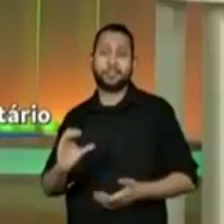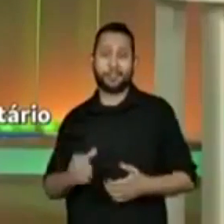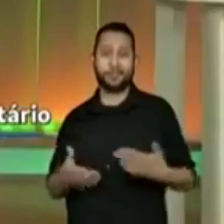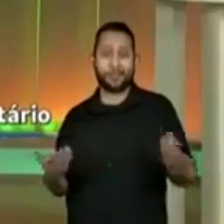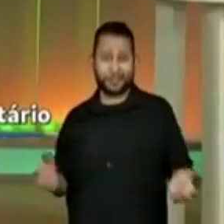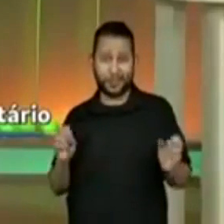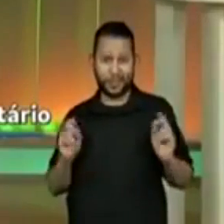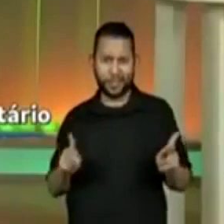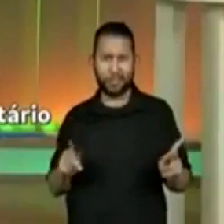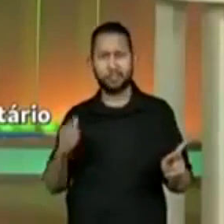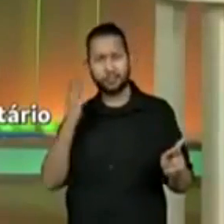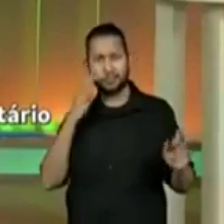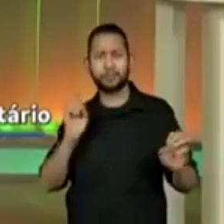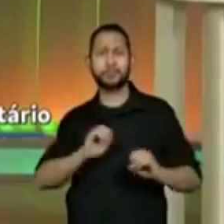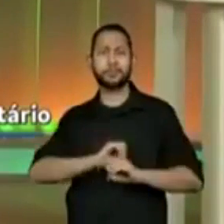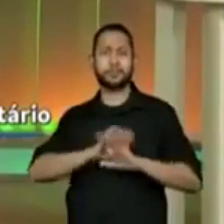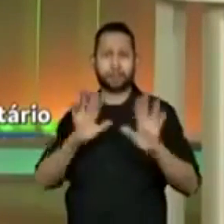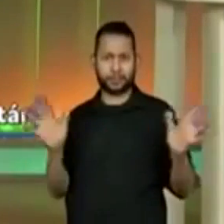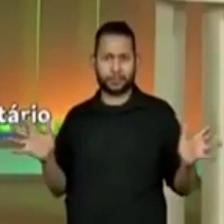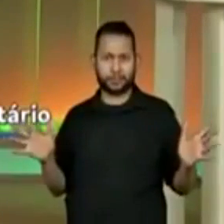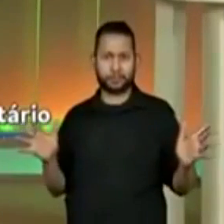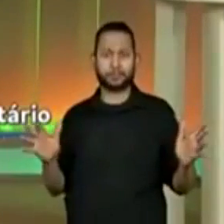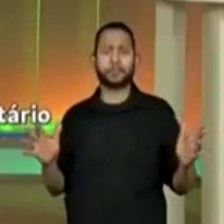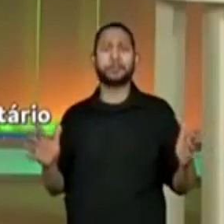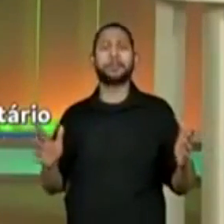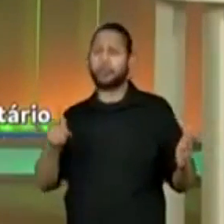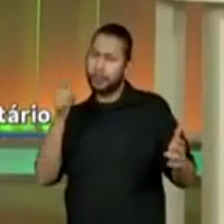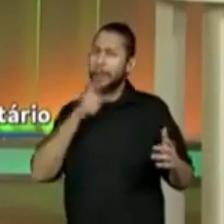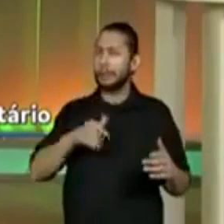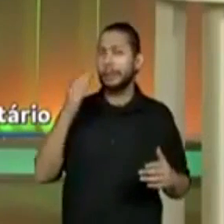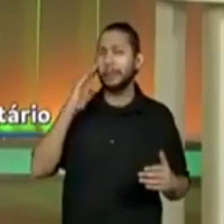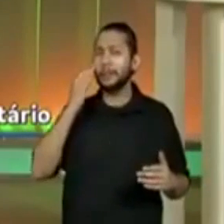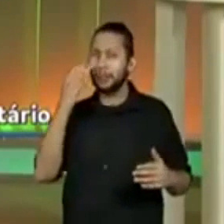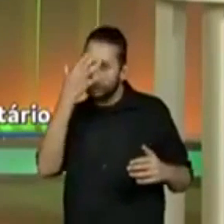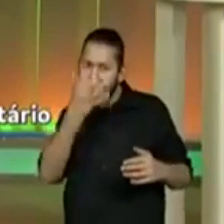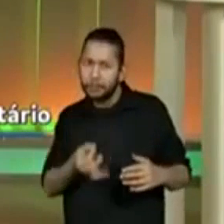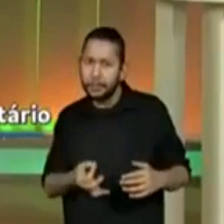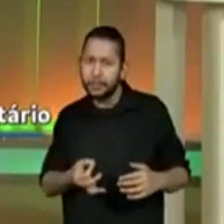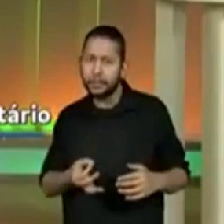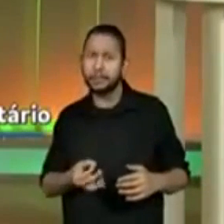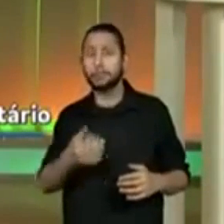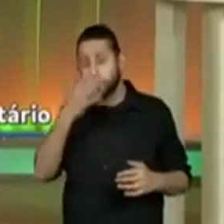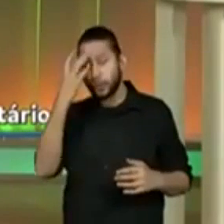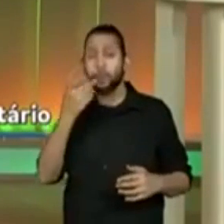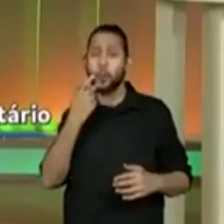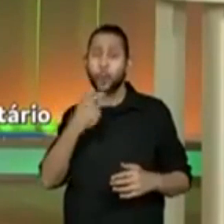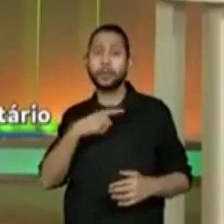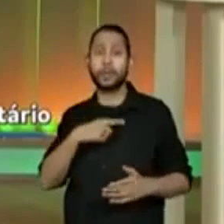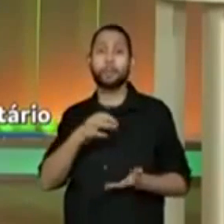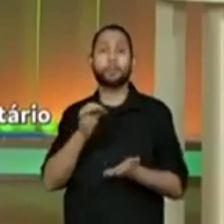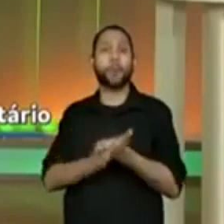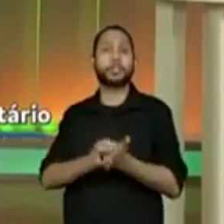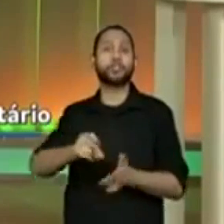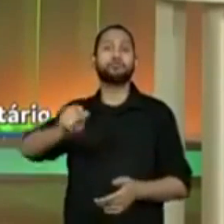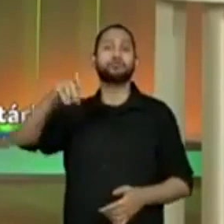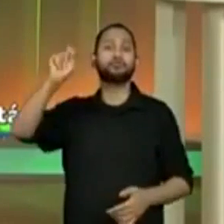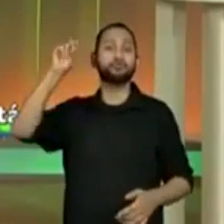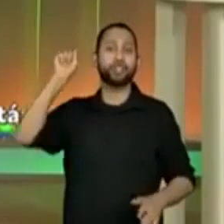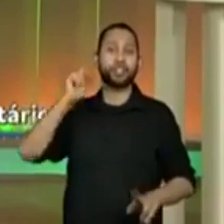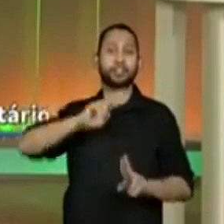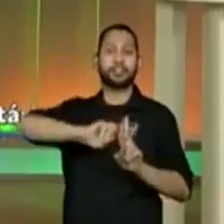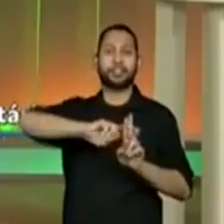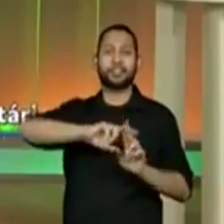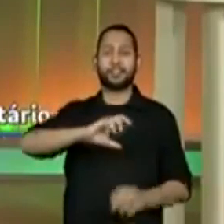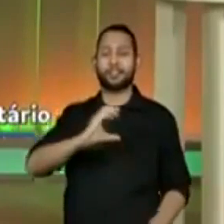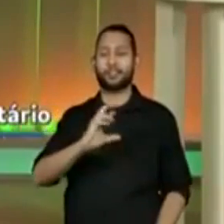certo? Até aí, tudo bem, pessoal? Como que tá? Vocês estão conseguindo compreender? Tem gente falando que tem a moeda de cruzeiros ainda, hein? Quem